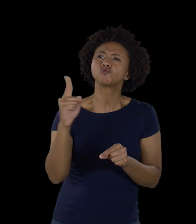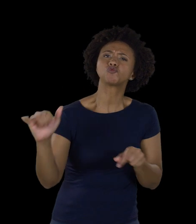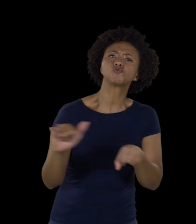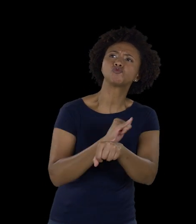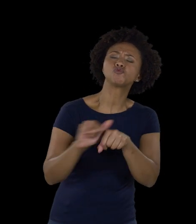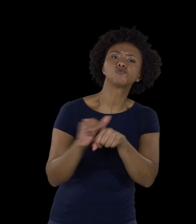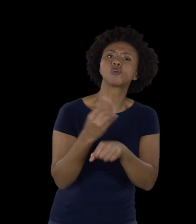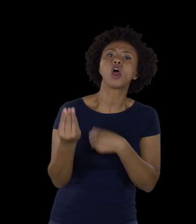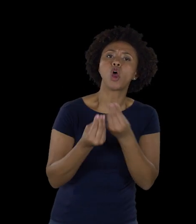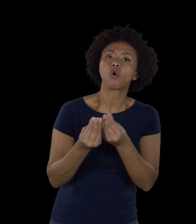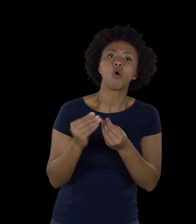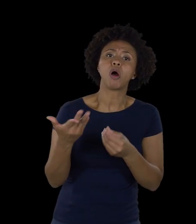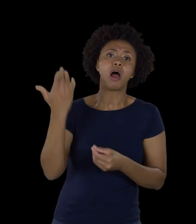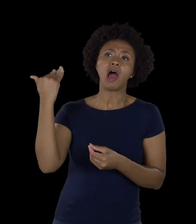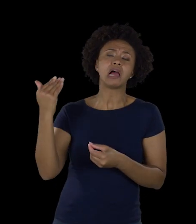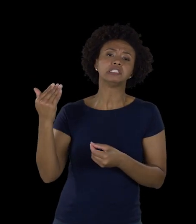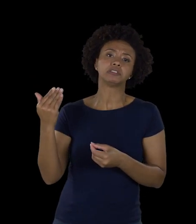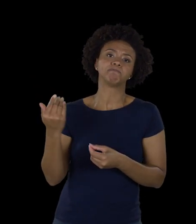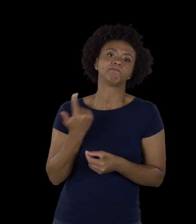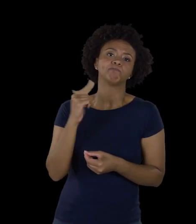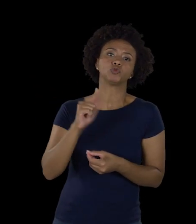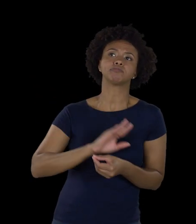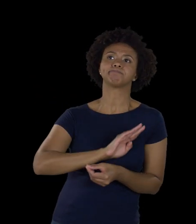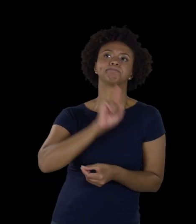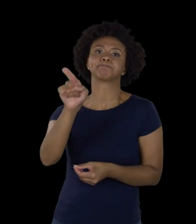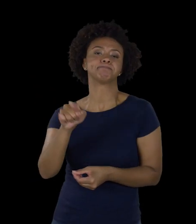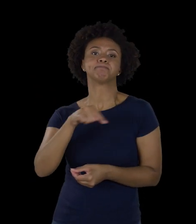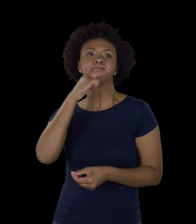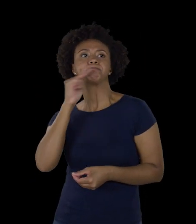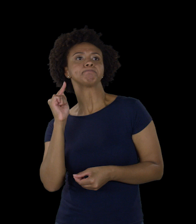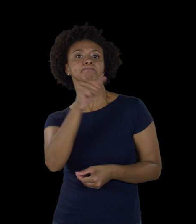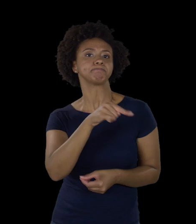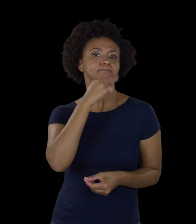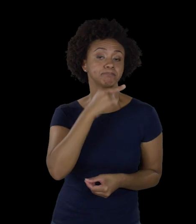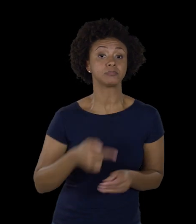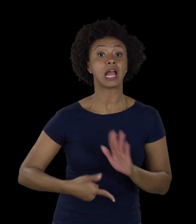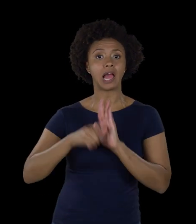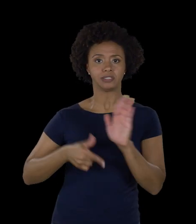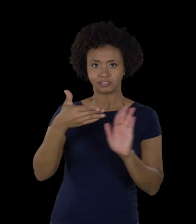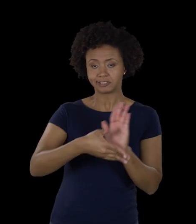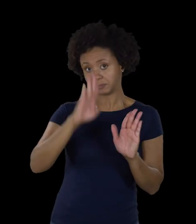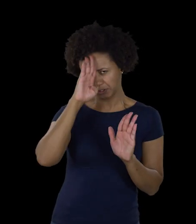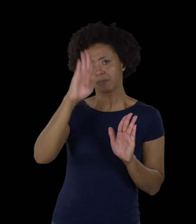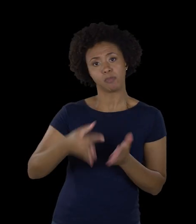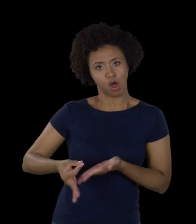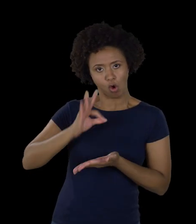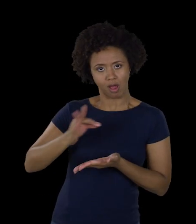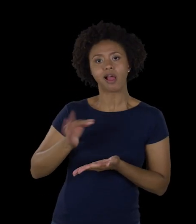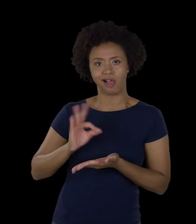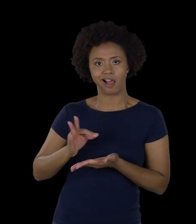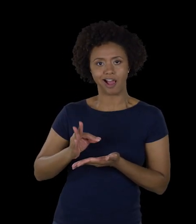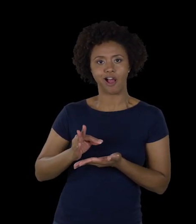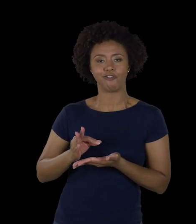praticamente sem ligação. As ferrovias que até então eram fundamentais para levar o café das